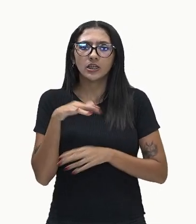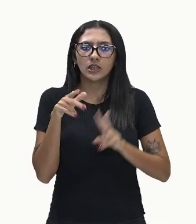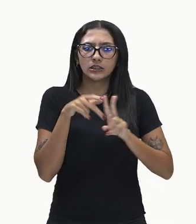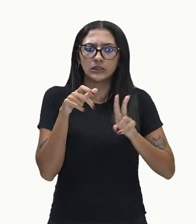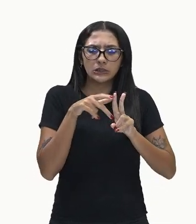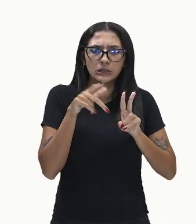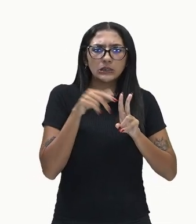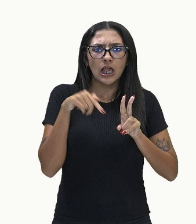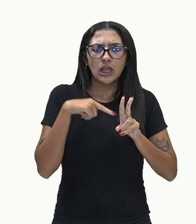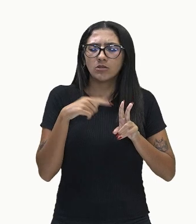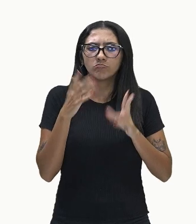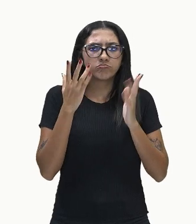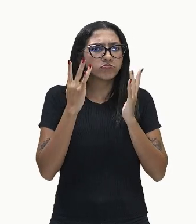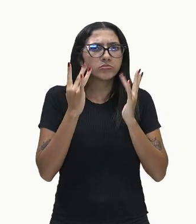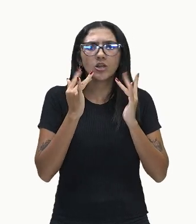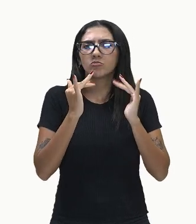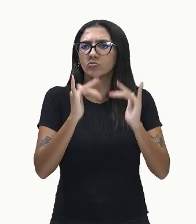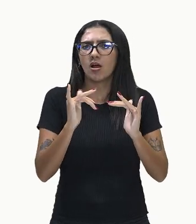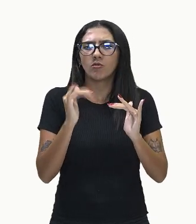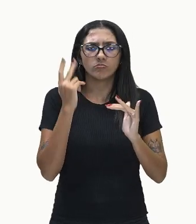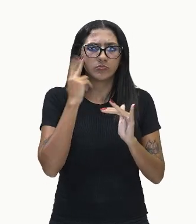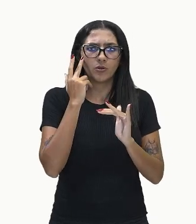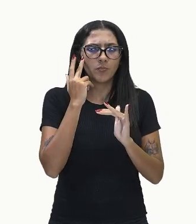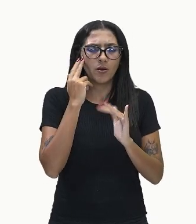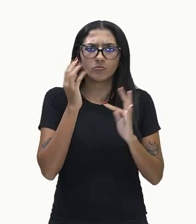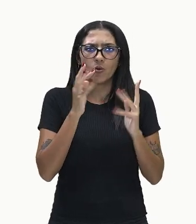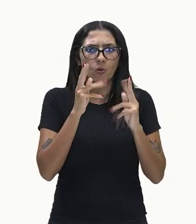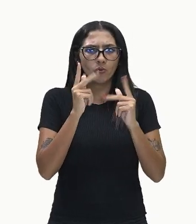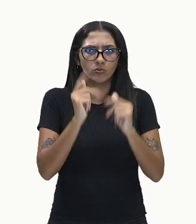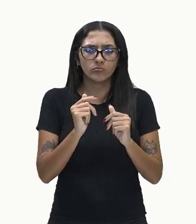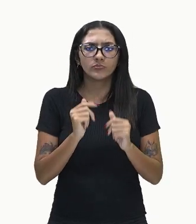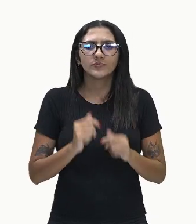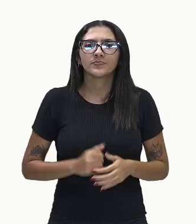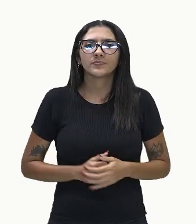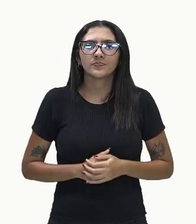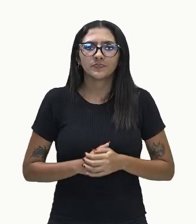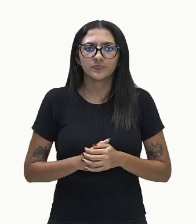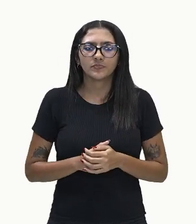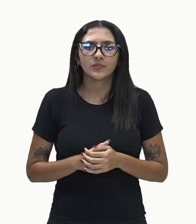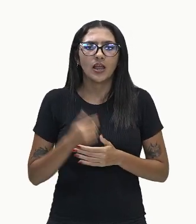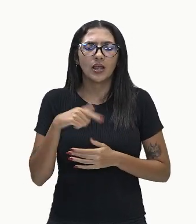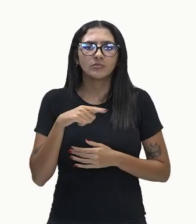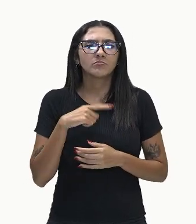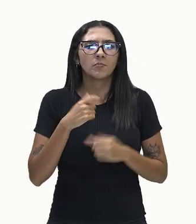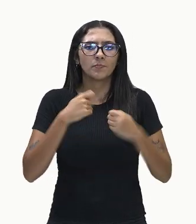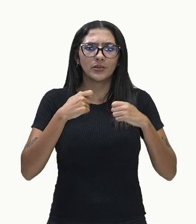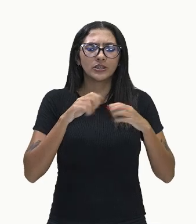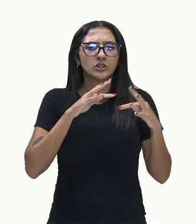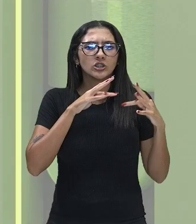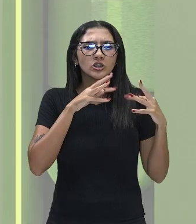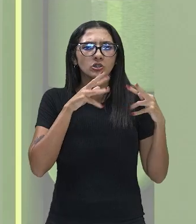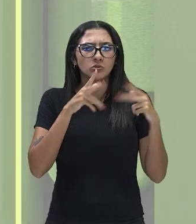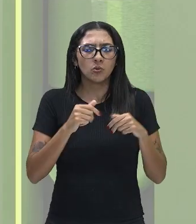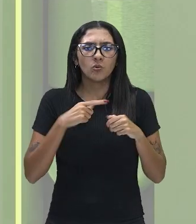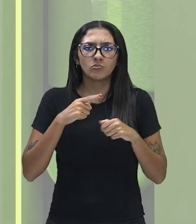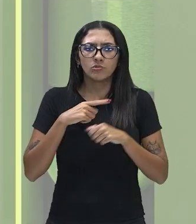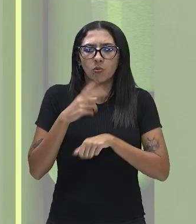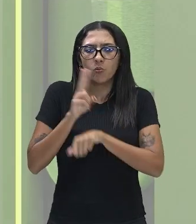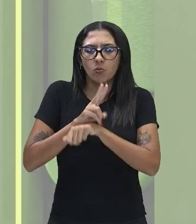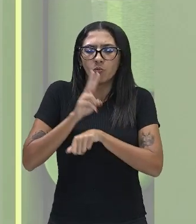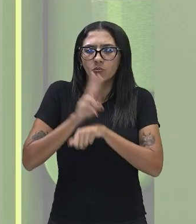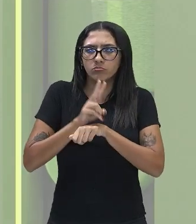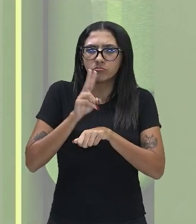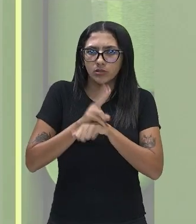muito natural. E esse parto de cócoras, todos os partos, eles precisam ter um acompanhamento